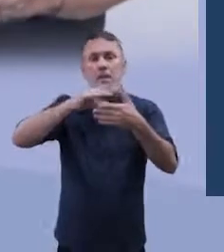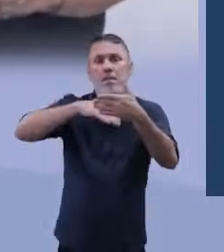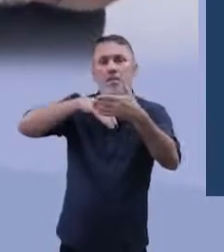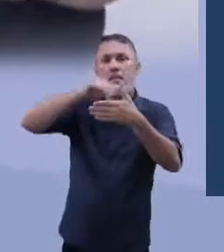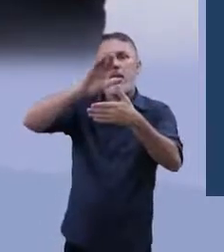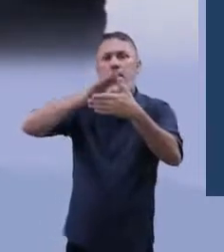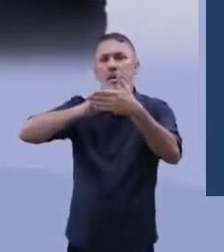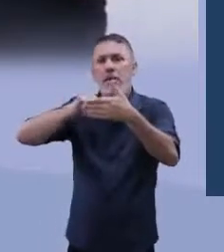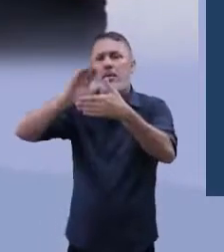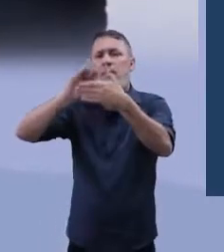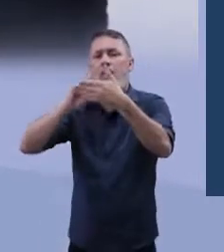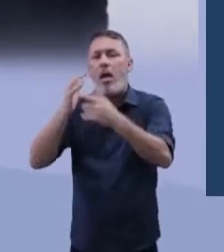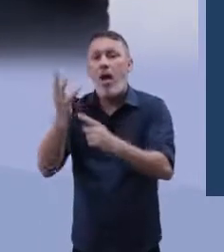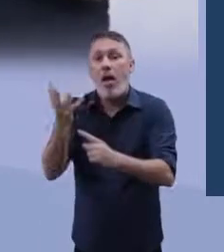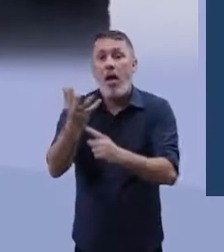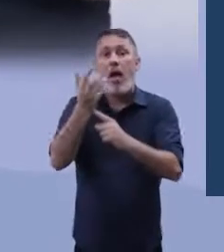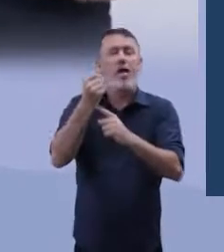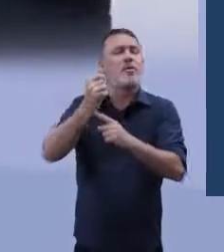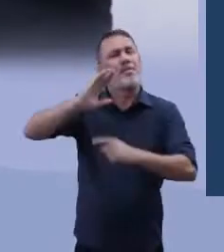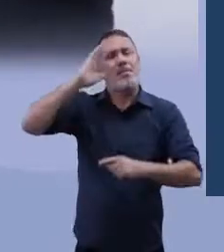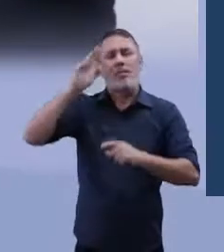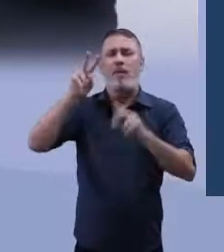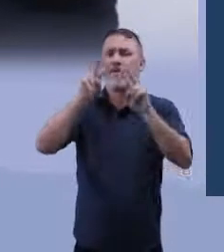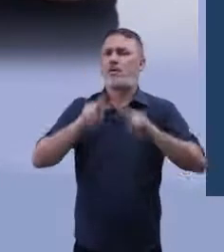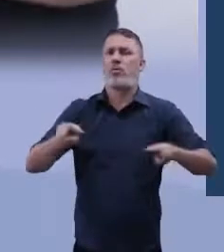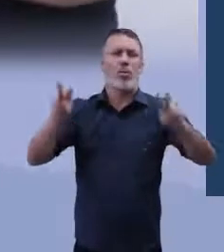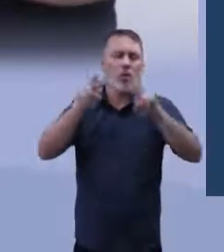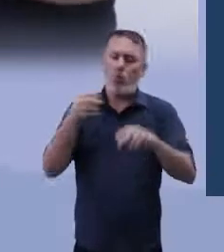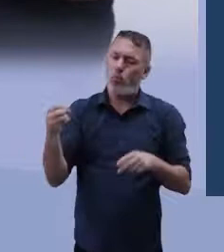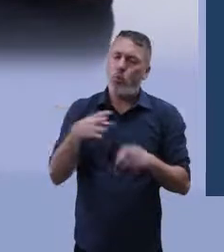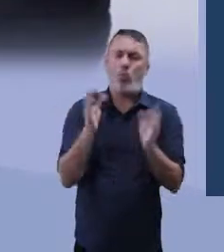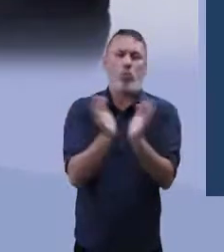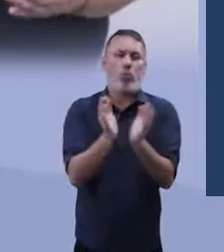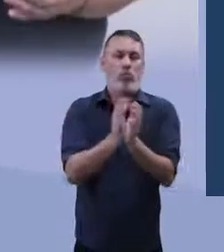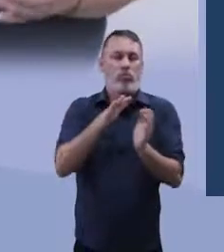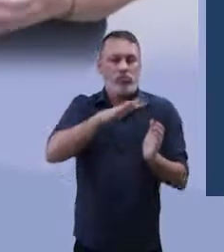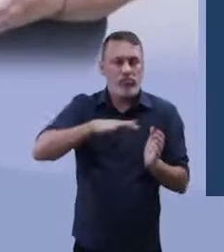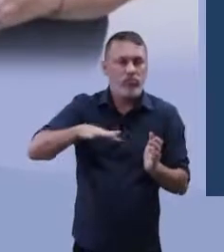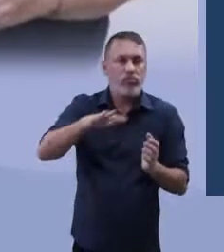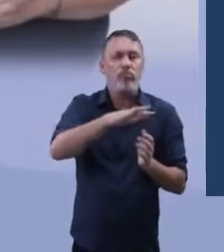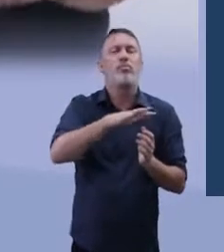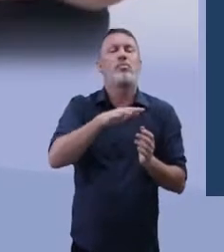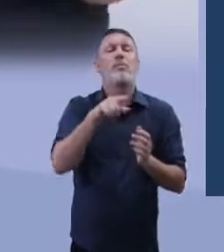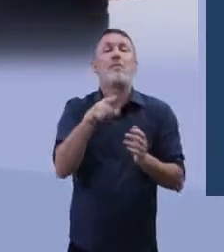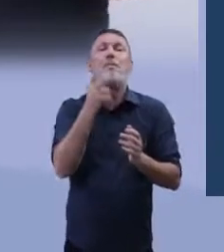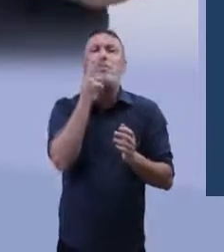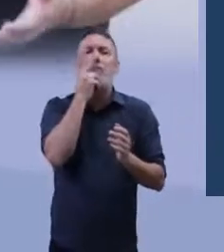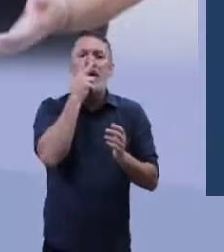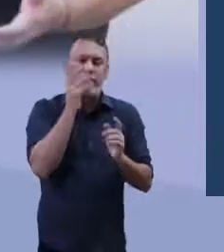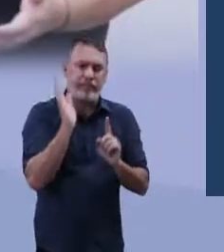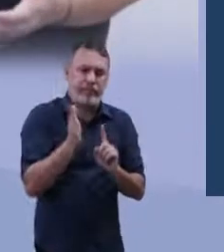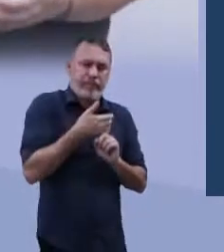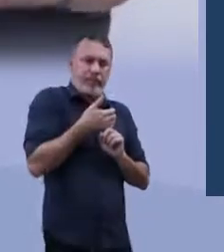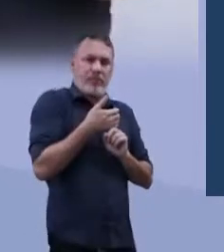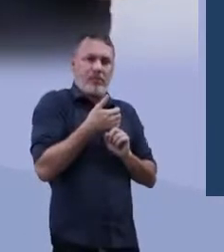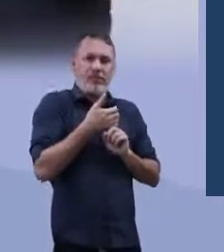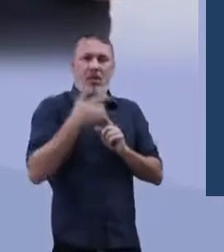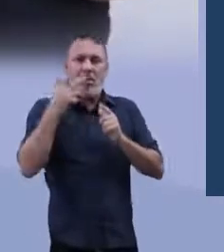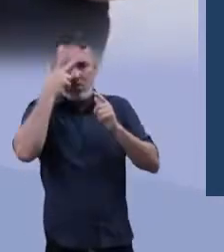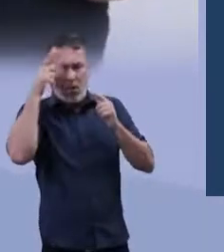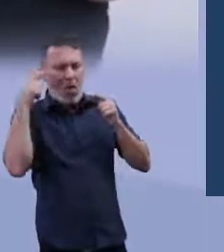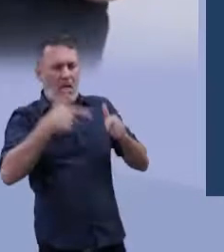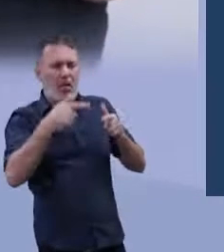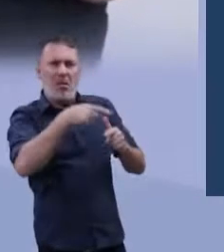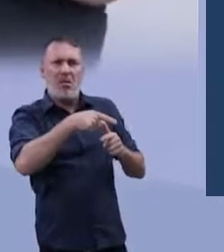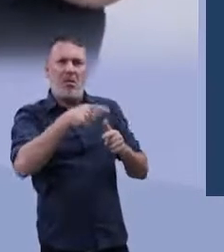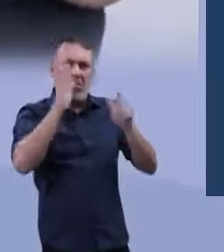pintura e a arte é estritamente visual. Esse grupo de artistas é considerado alienado porque ele